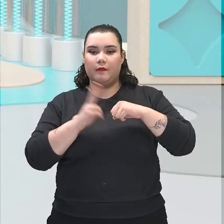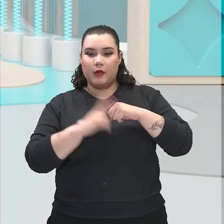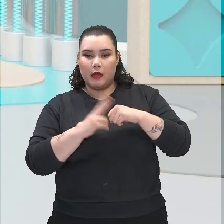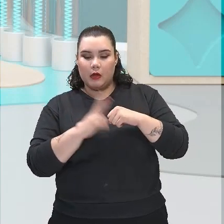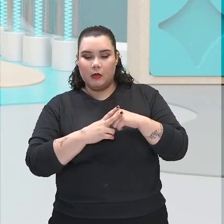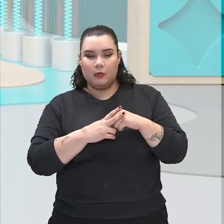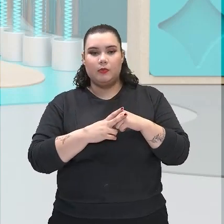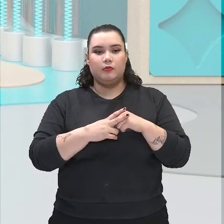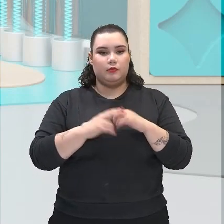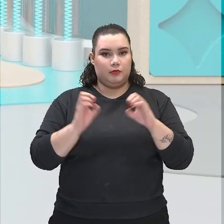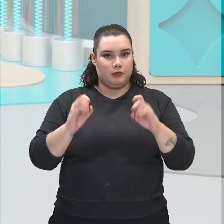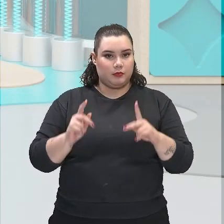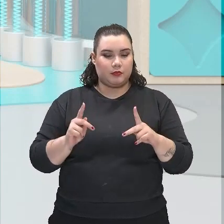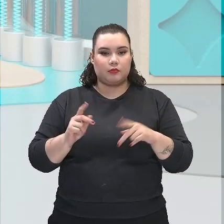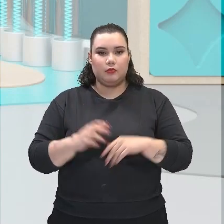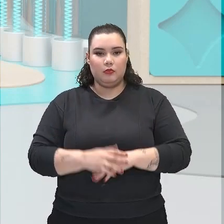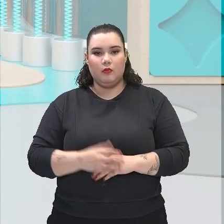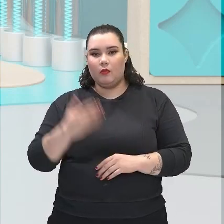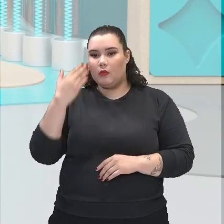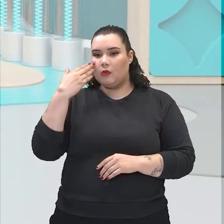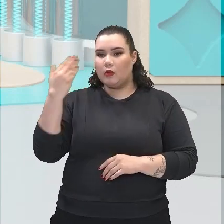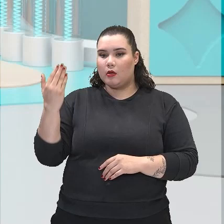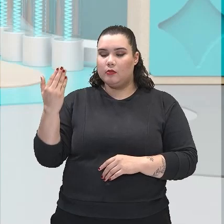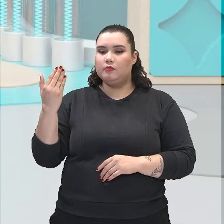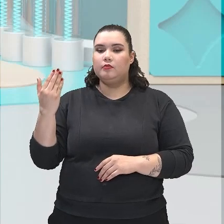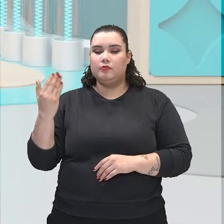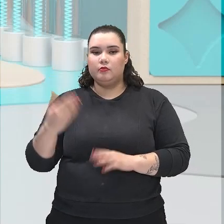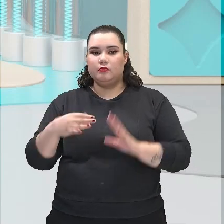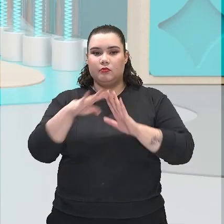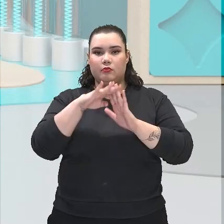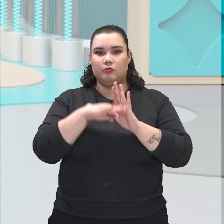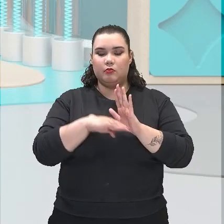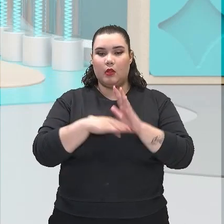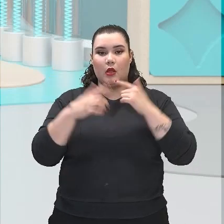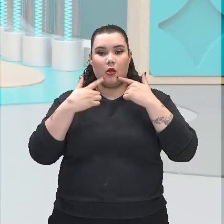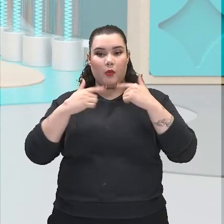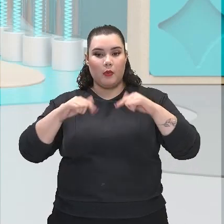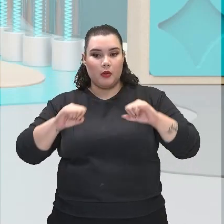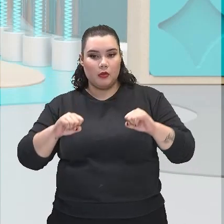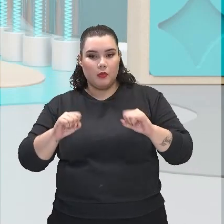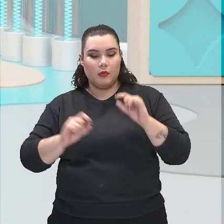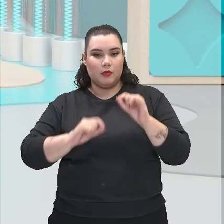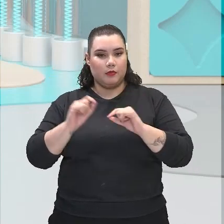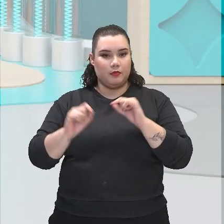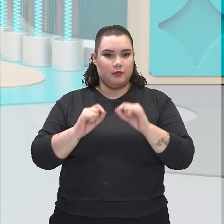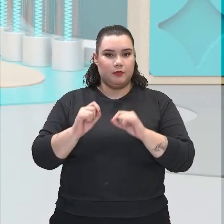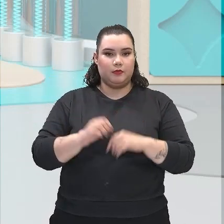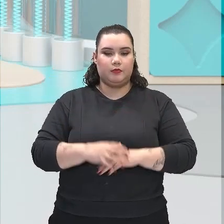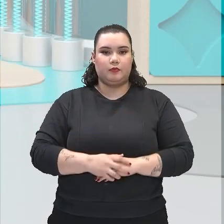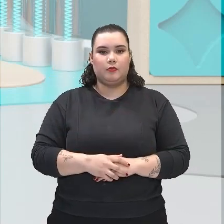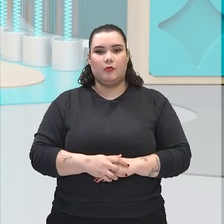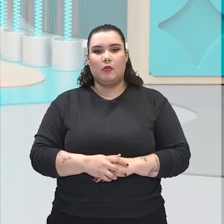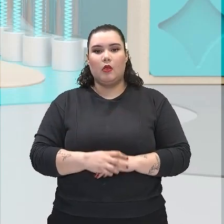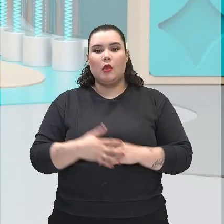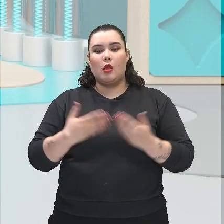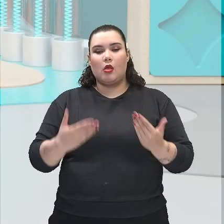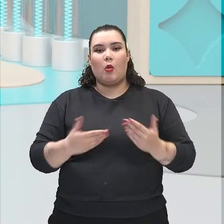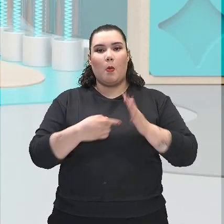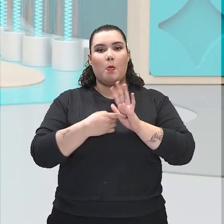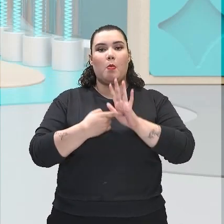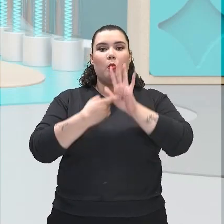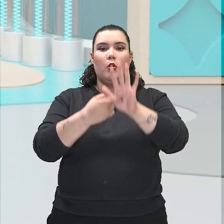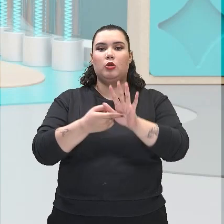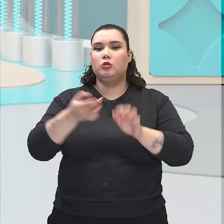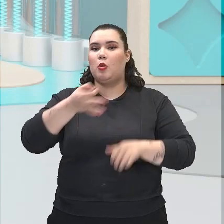preferência. Então, colocando aqui do lado as nossas marcas linguísticas, quais são essas marcas? Nós vamos ter exposição